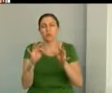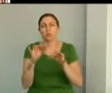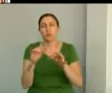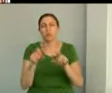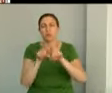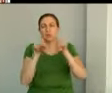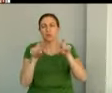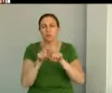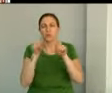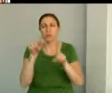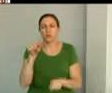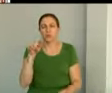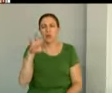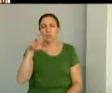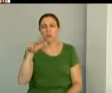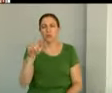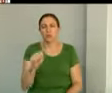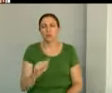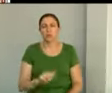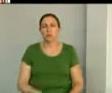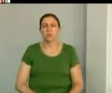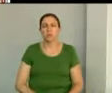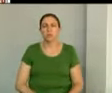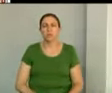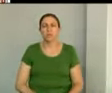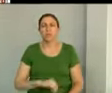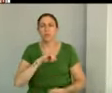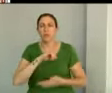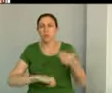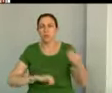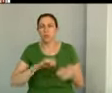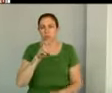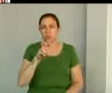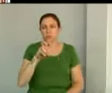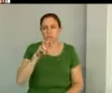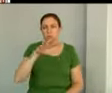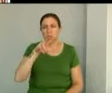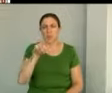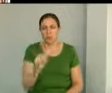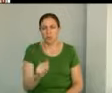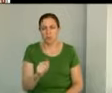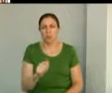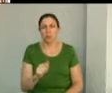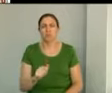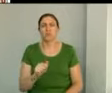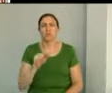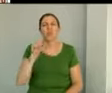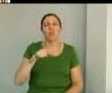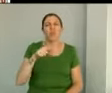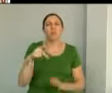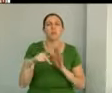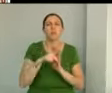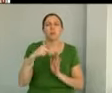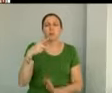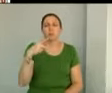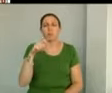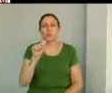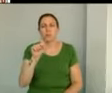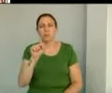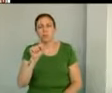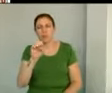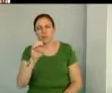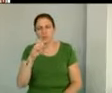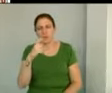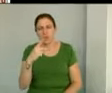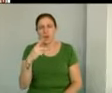mais 7,325. Obrigações tributárias, 5,797, basicamente é PASEP, que o município tem que pagar para o governo